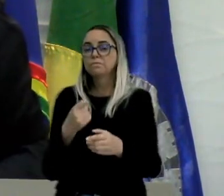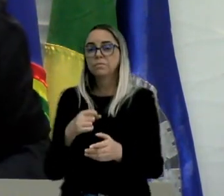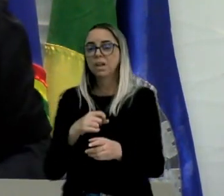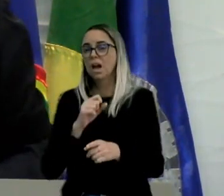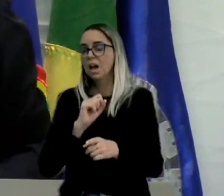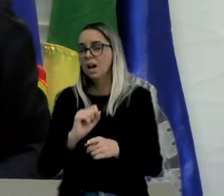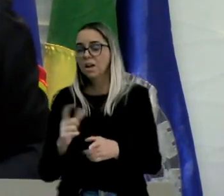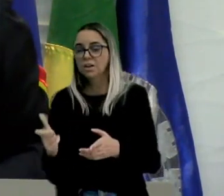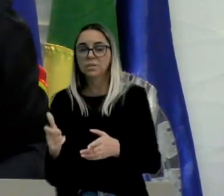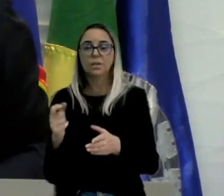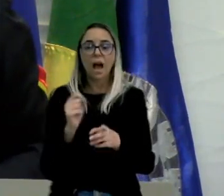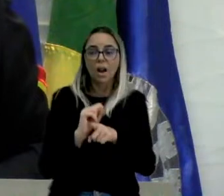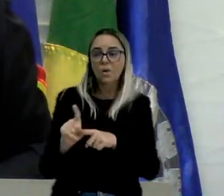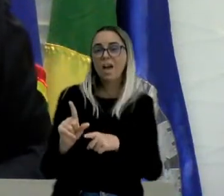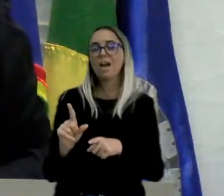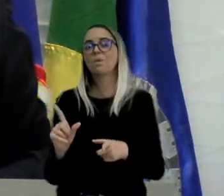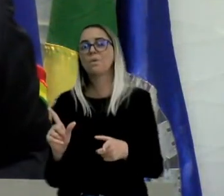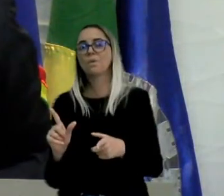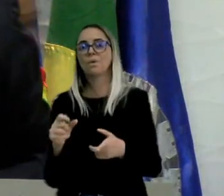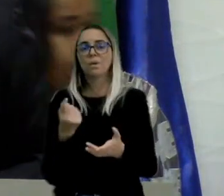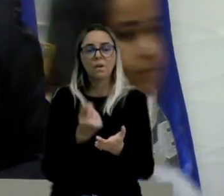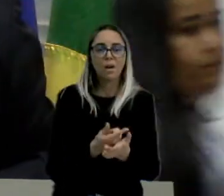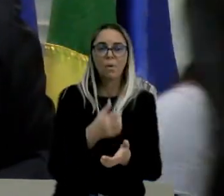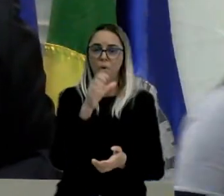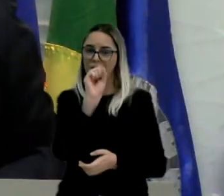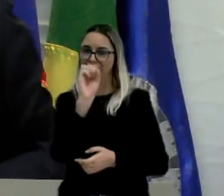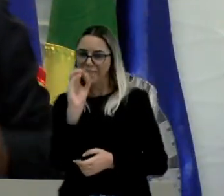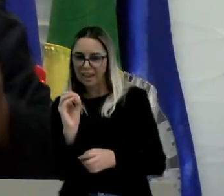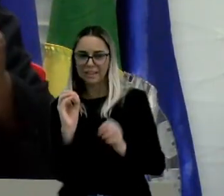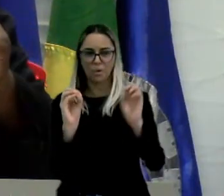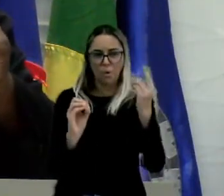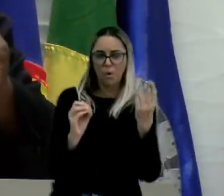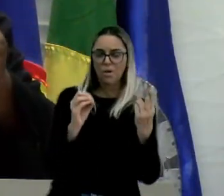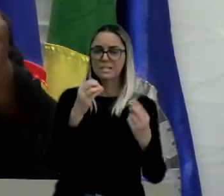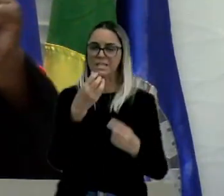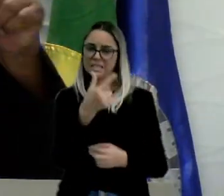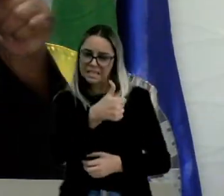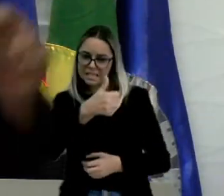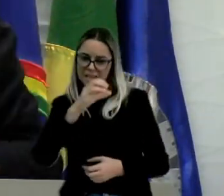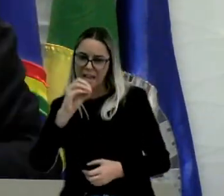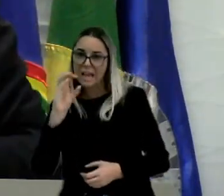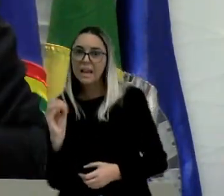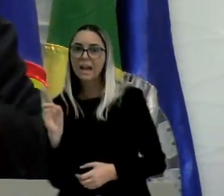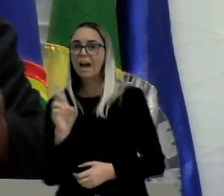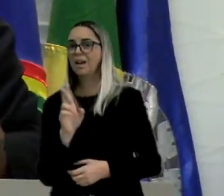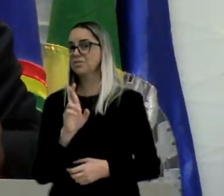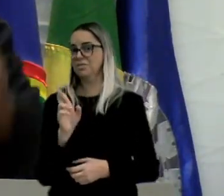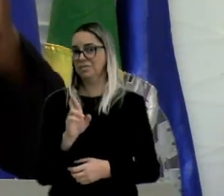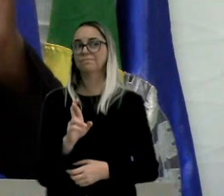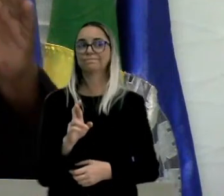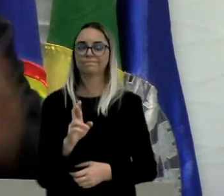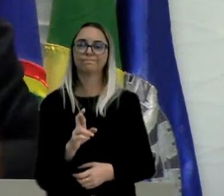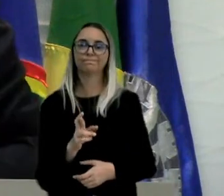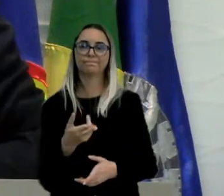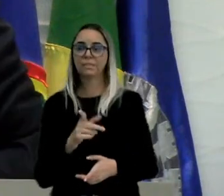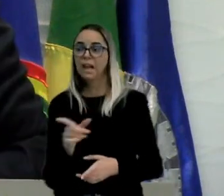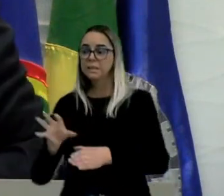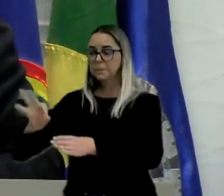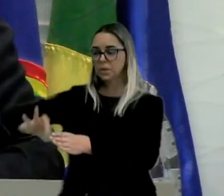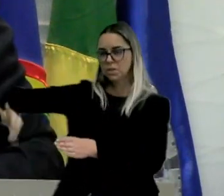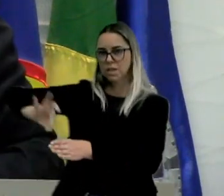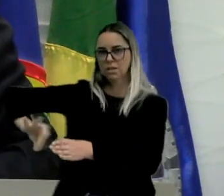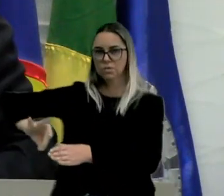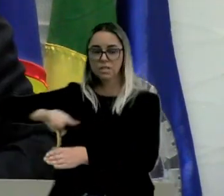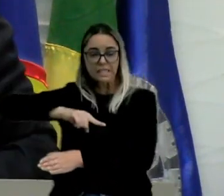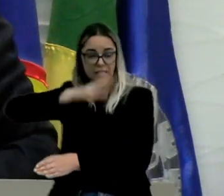cá R 80 R 100 um carro para vir do Espírito Santo hoje som ele quer de R 80 a R